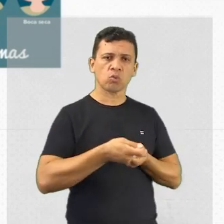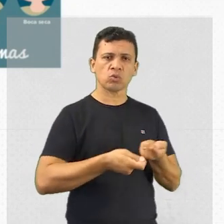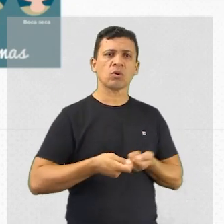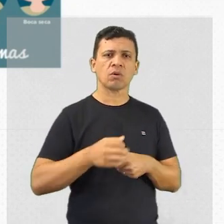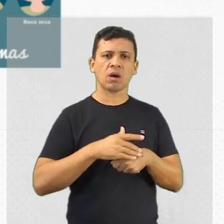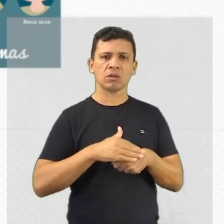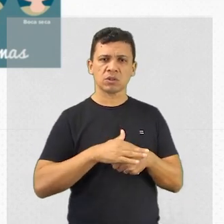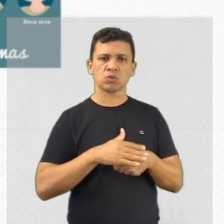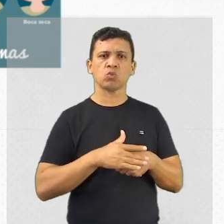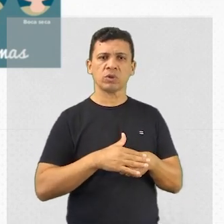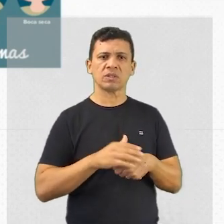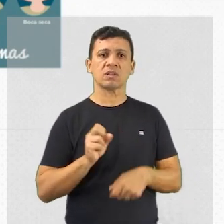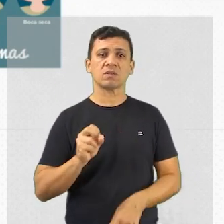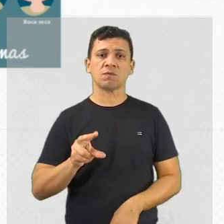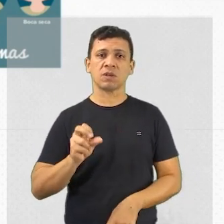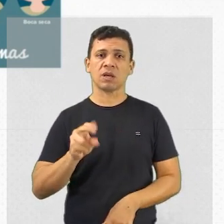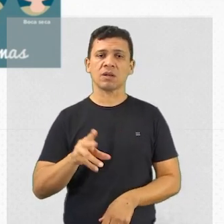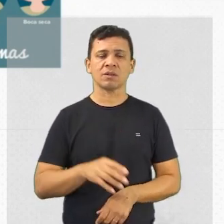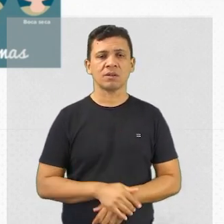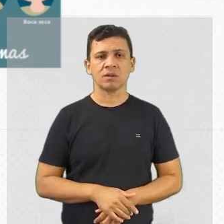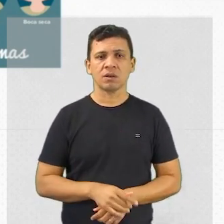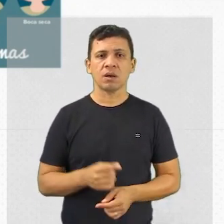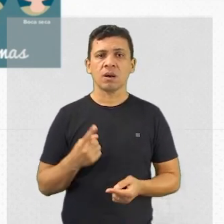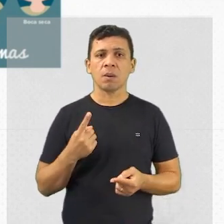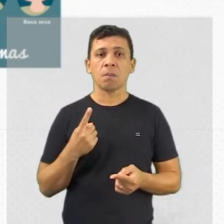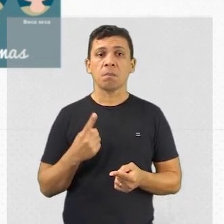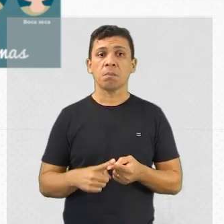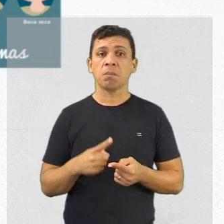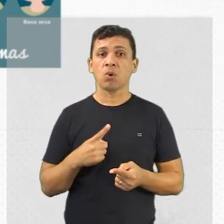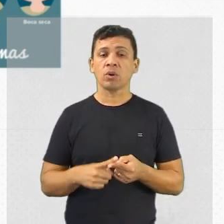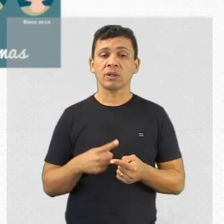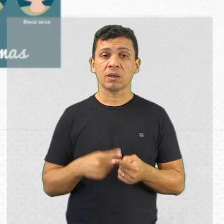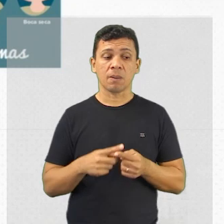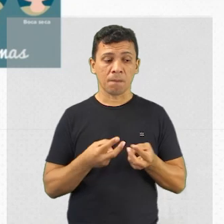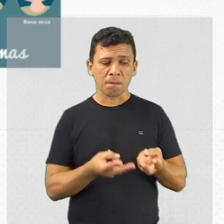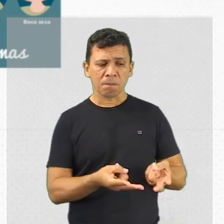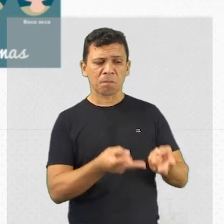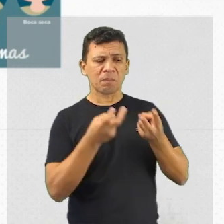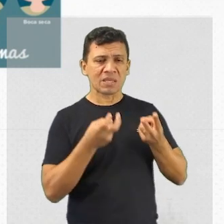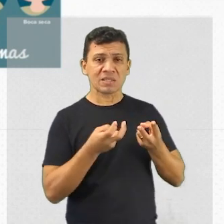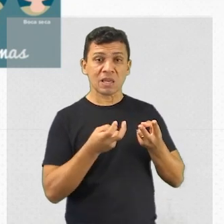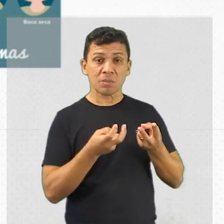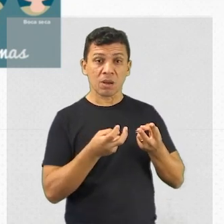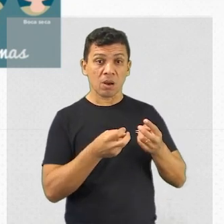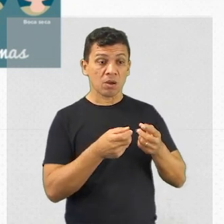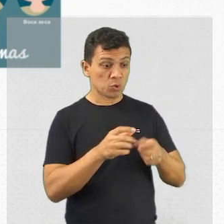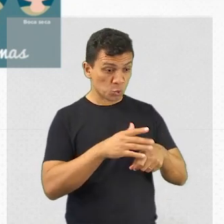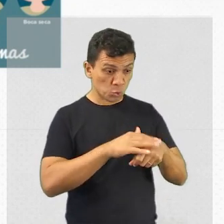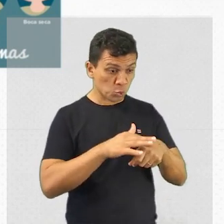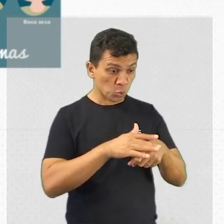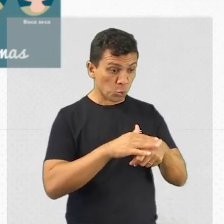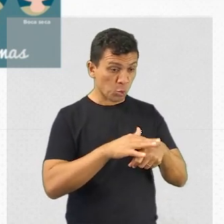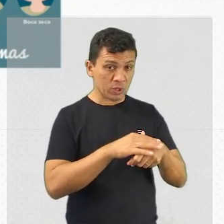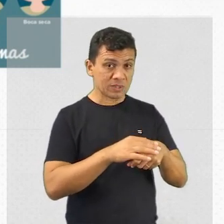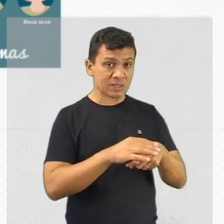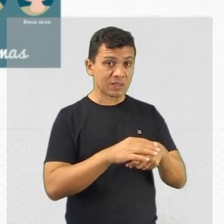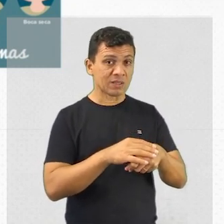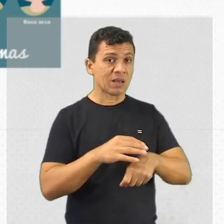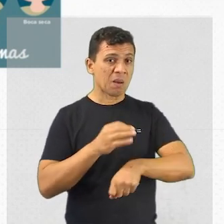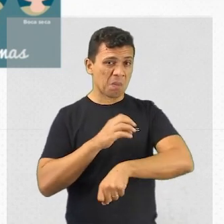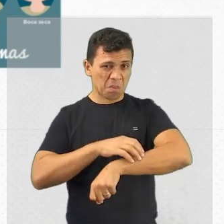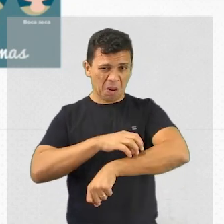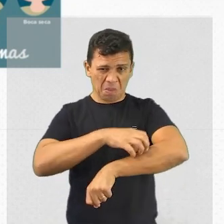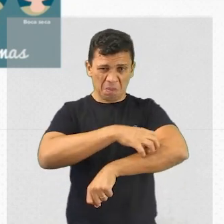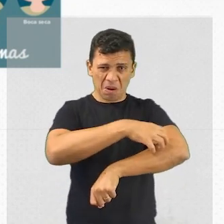essas doenças virais, tá? Porque já é acusado quando começa o aumento, né, de casos de doenças virais, como o sarampo,